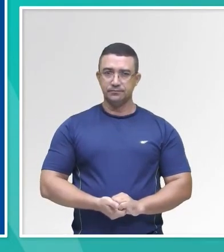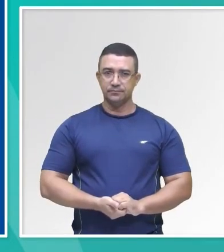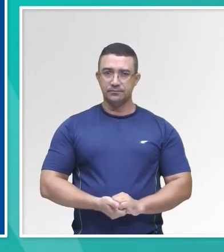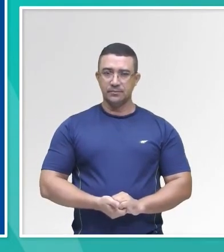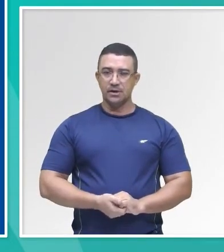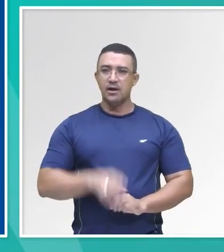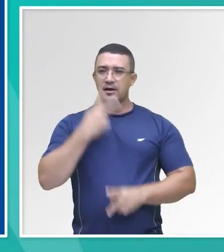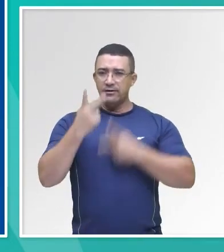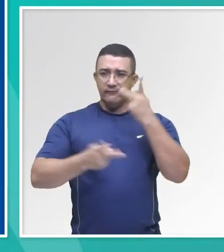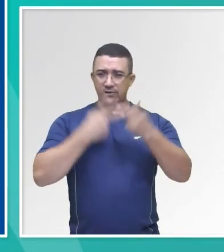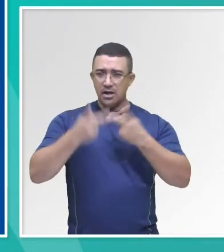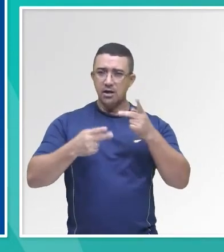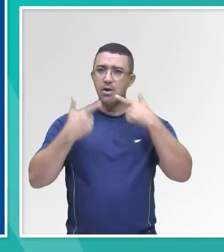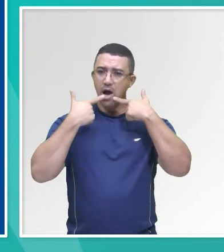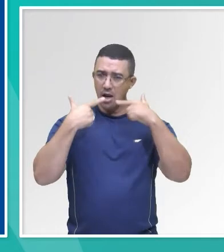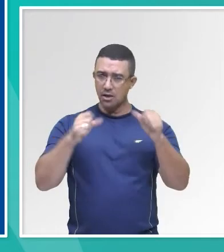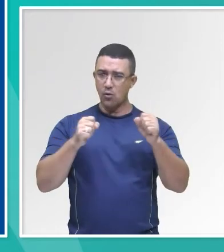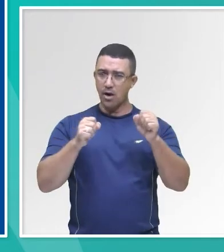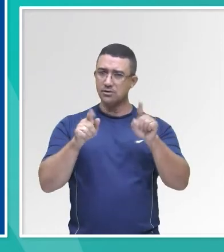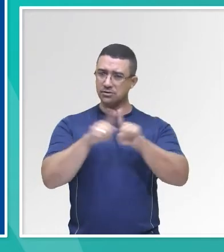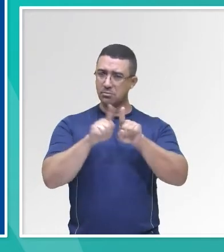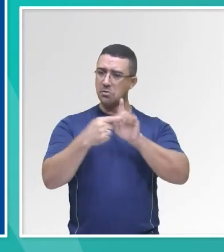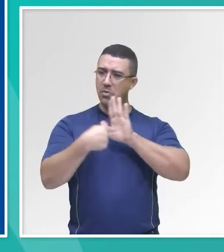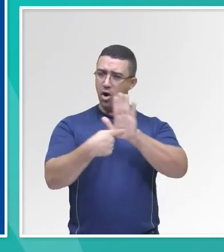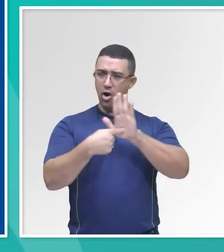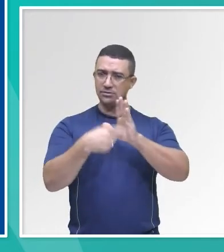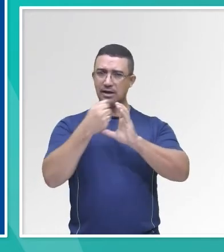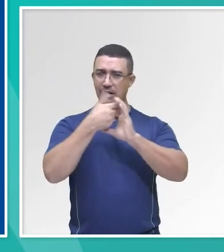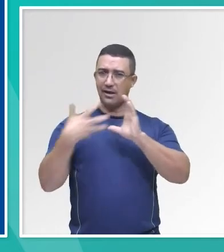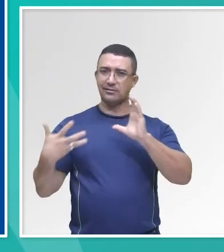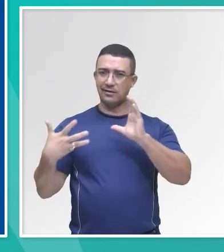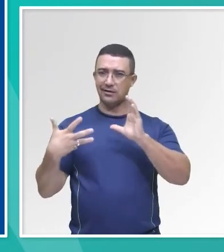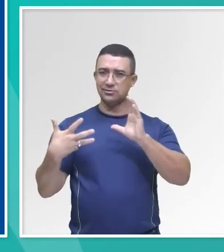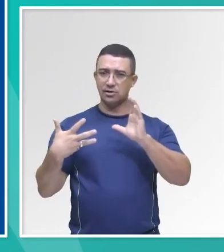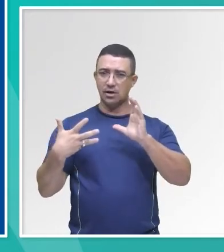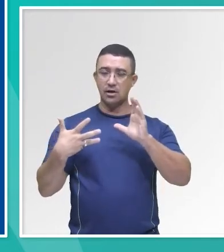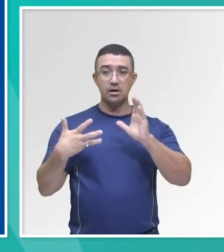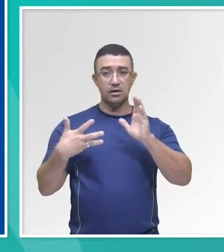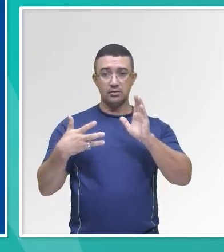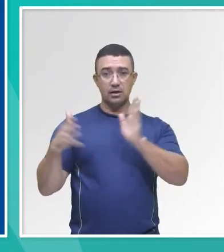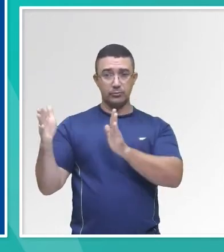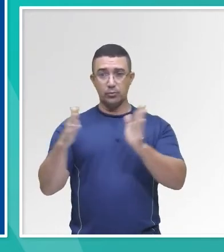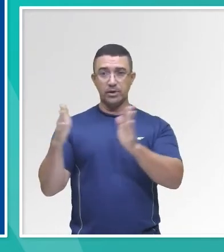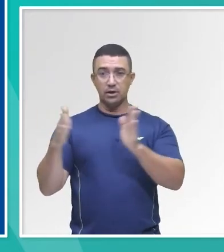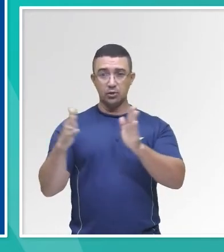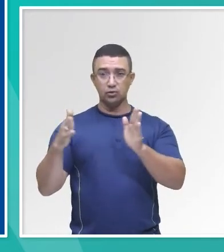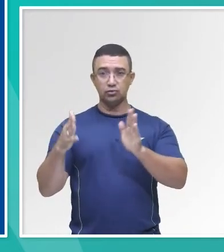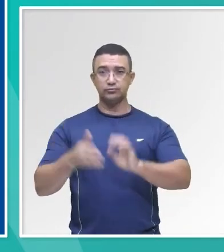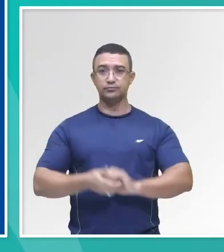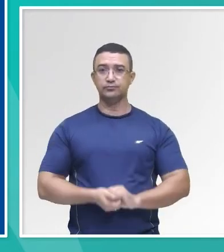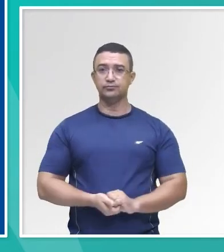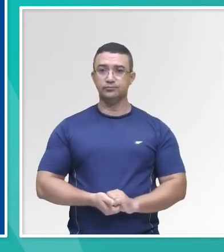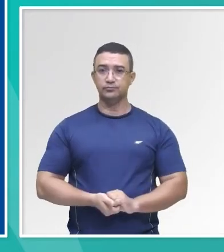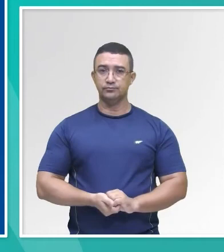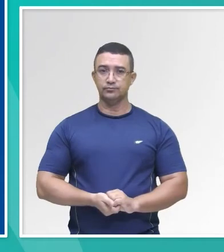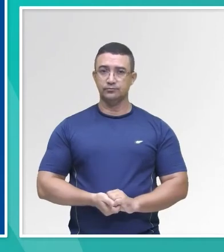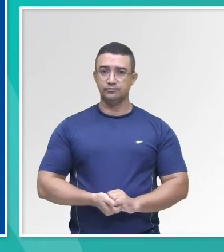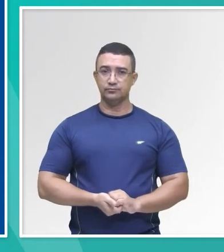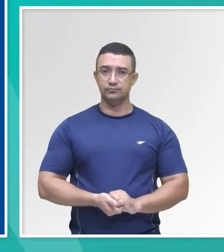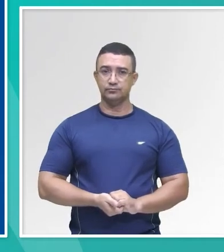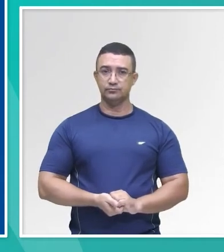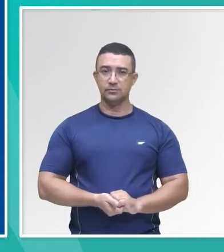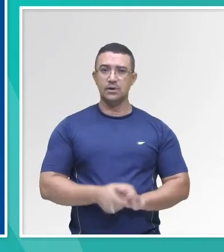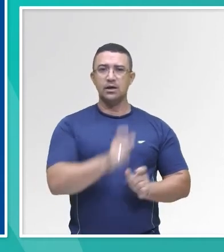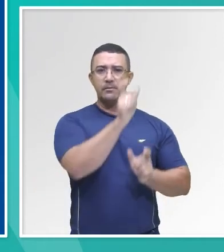aqui da linguagem, que ela vai trazer essa característica da época. Muito bem. Vamos prosseguindo? Vamos lá. Quanto aos